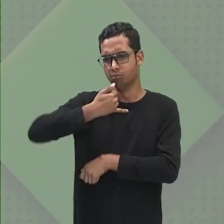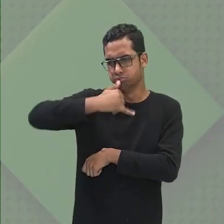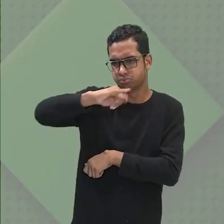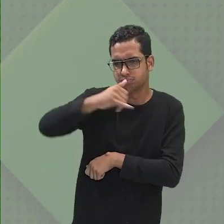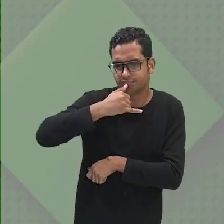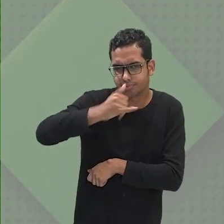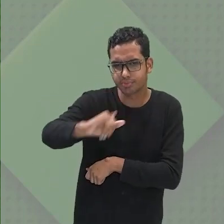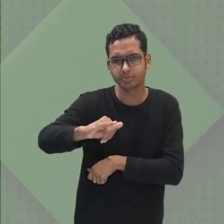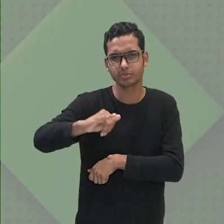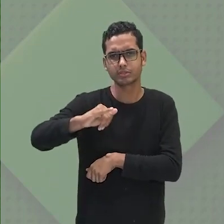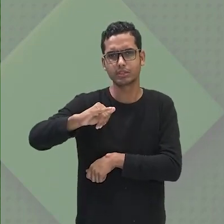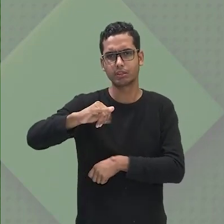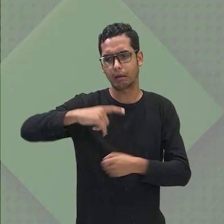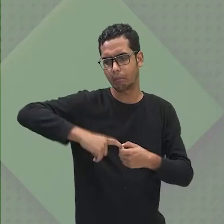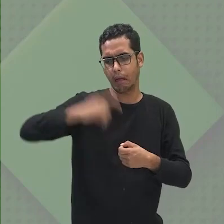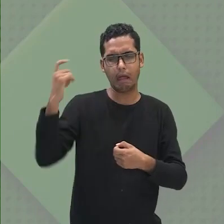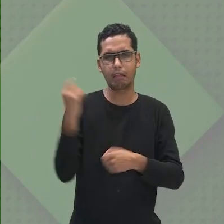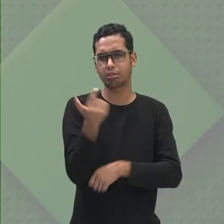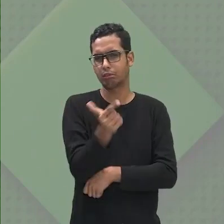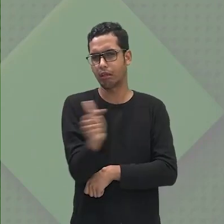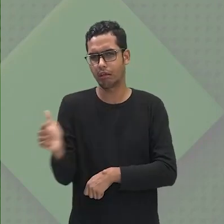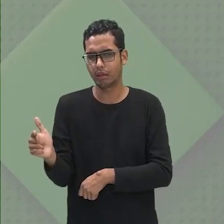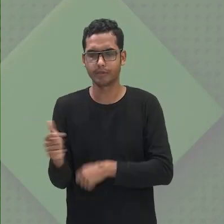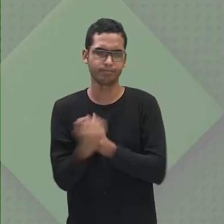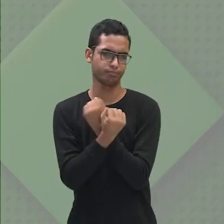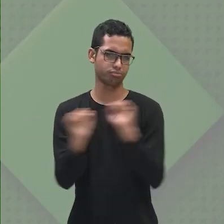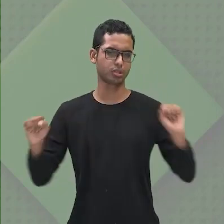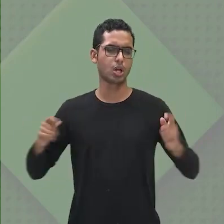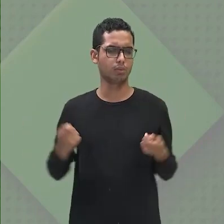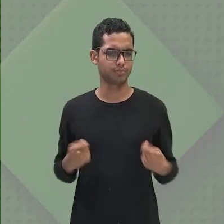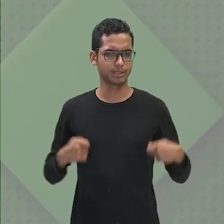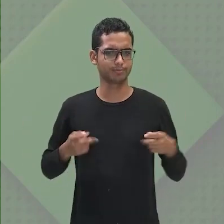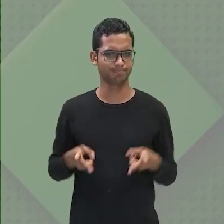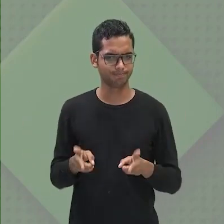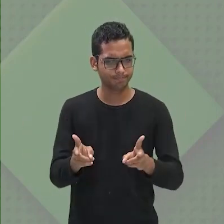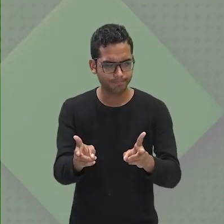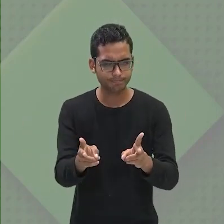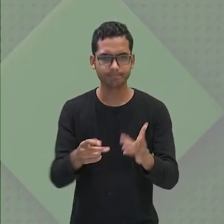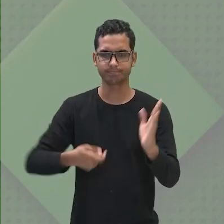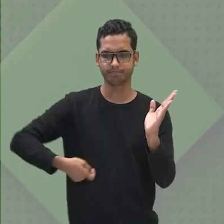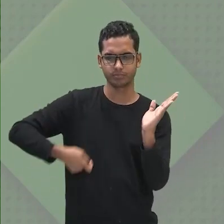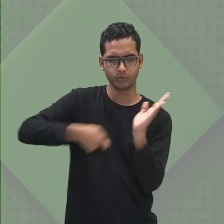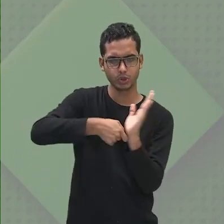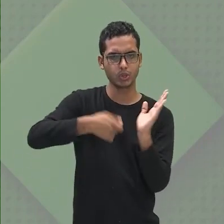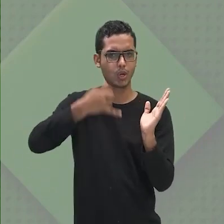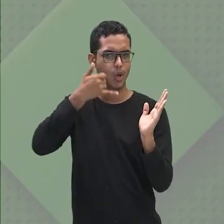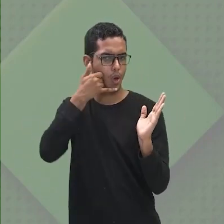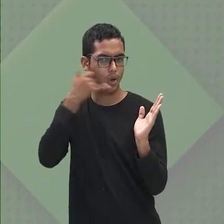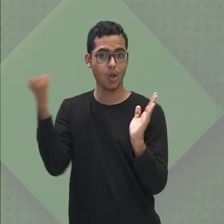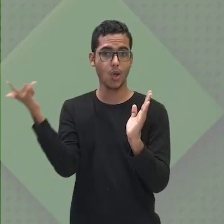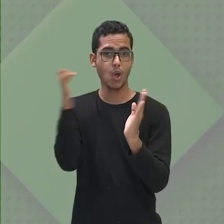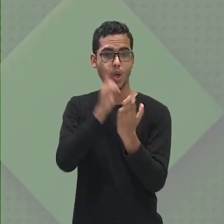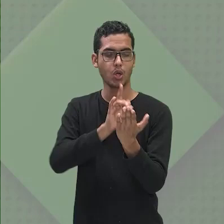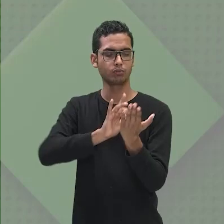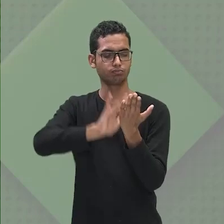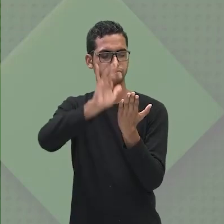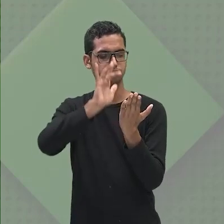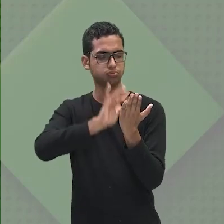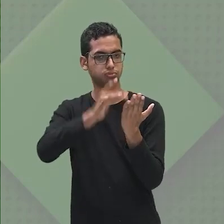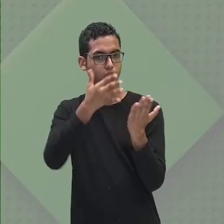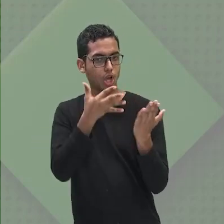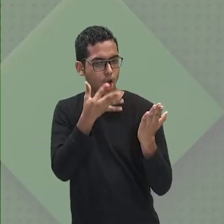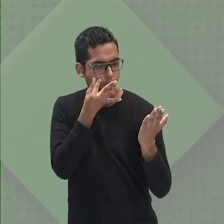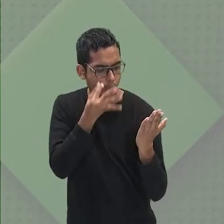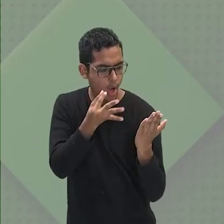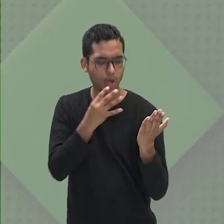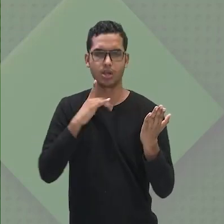vai fazer hoje em dia, a gente vai precisar de energia, A gente vai precisar ali conectar o nosso celular para que a gente possa ficar atento aos nossos